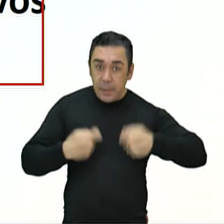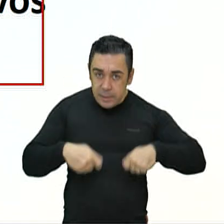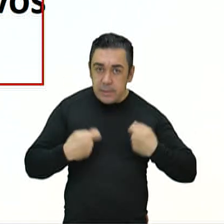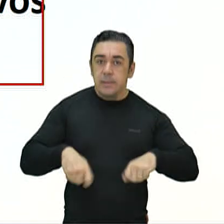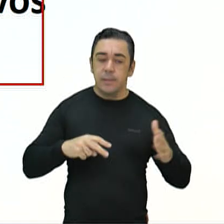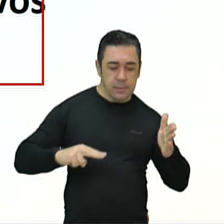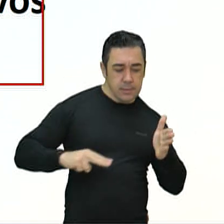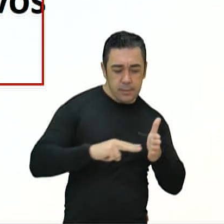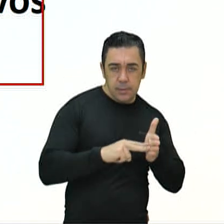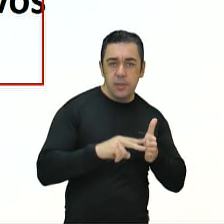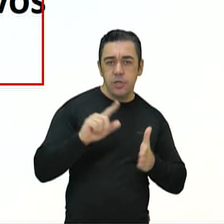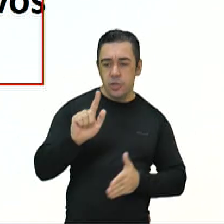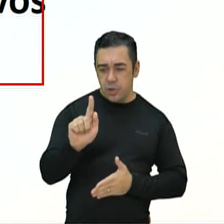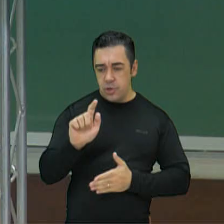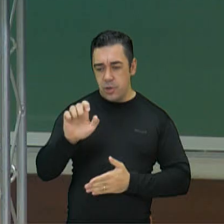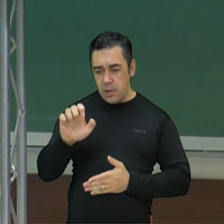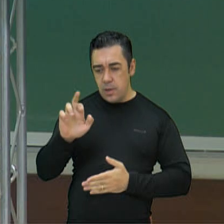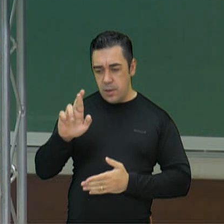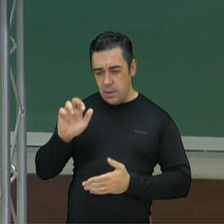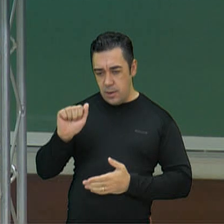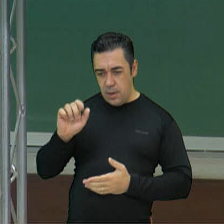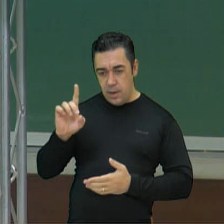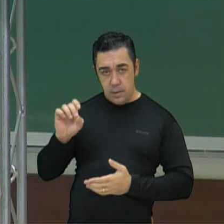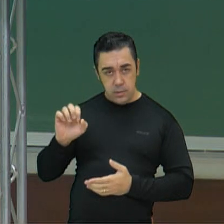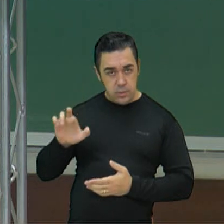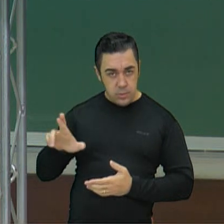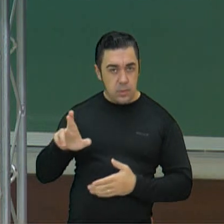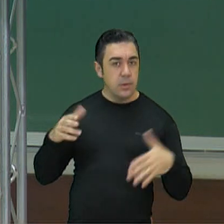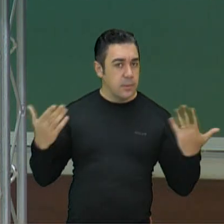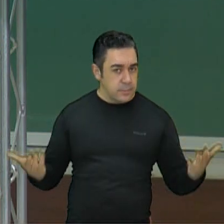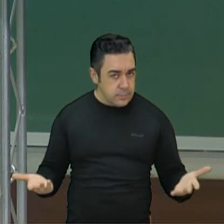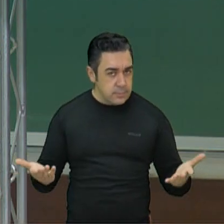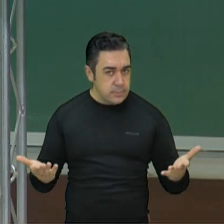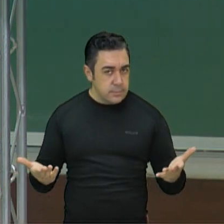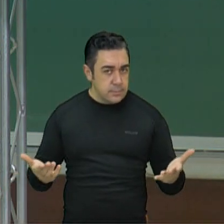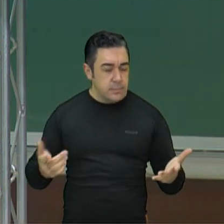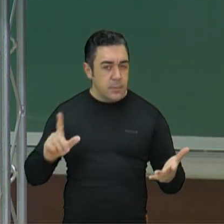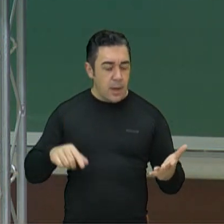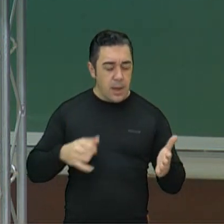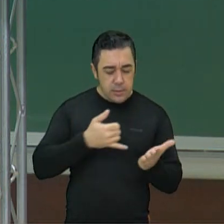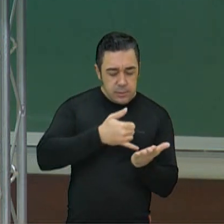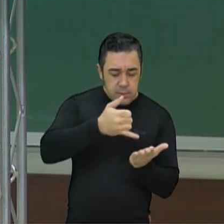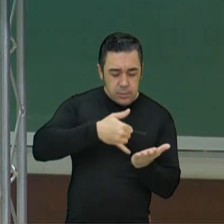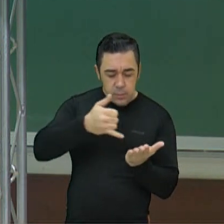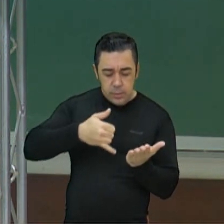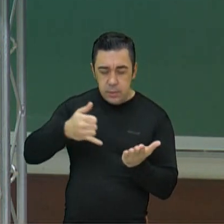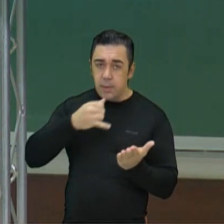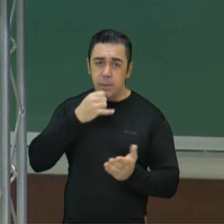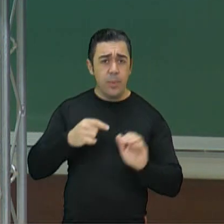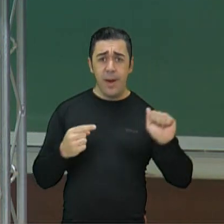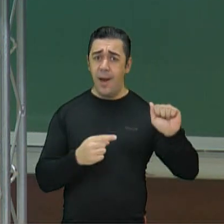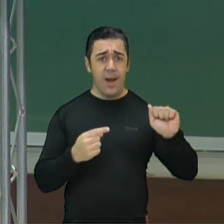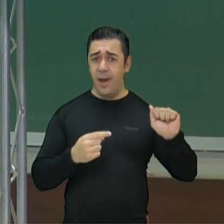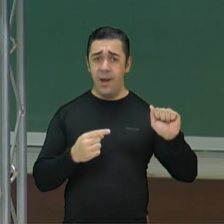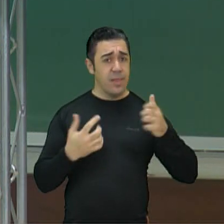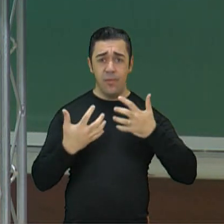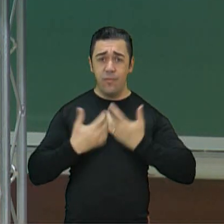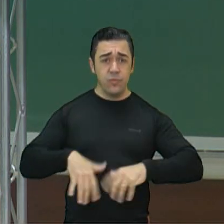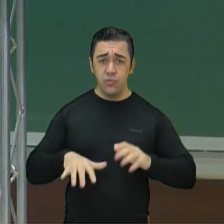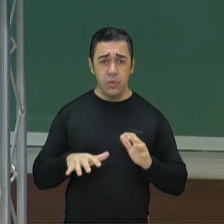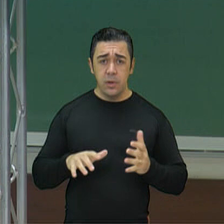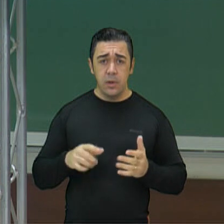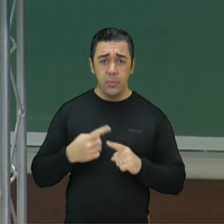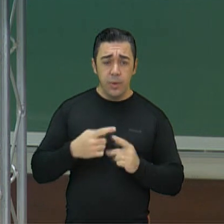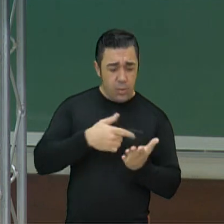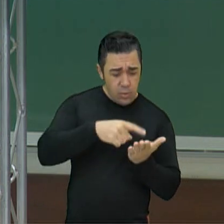necessário estar conectado a um gerador. Esse circuito ele não vai funcionar, a letra A está errada, né? Porque diz assim, ó, é o